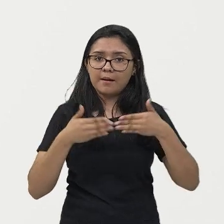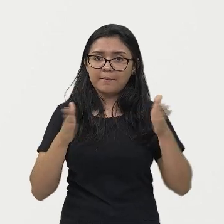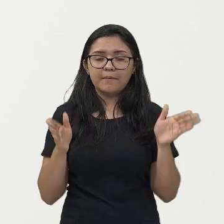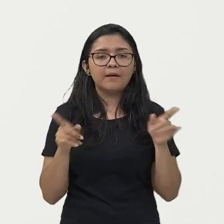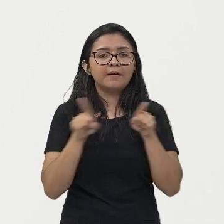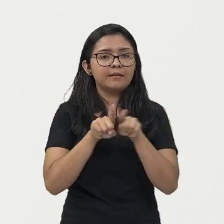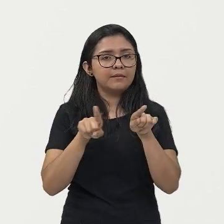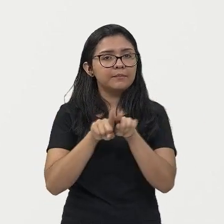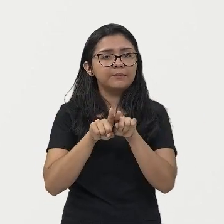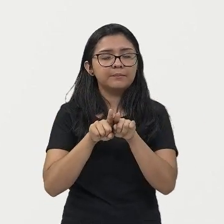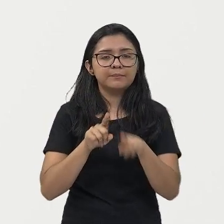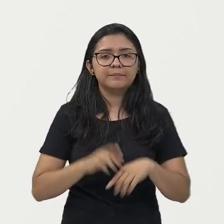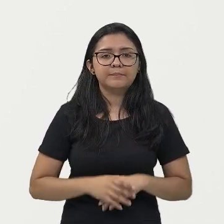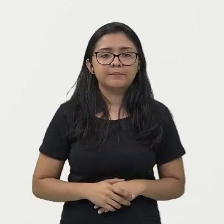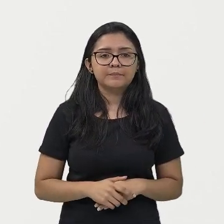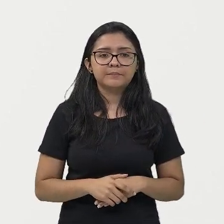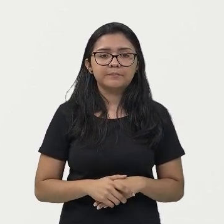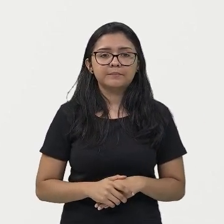né?